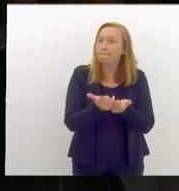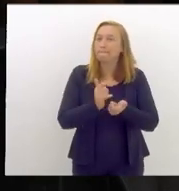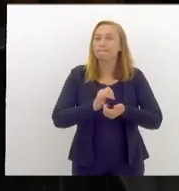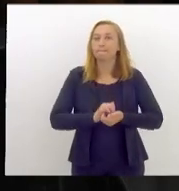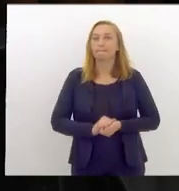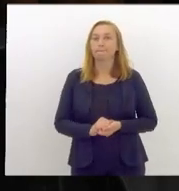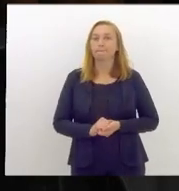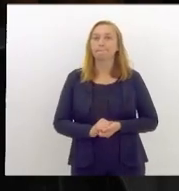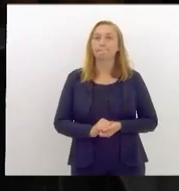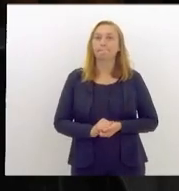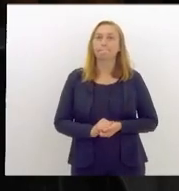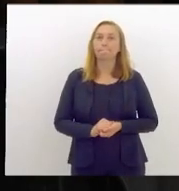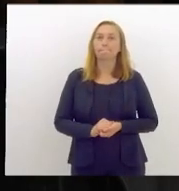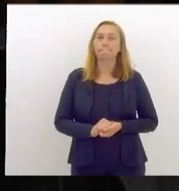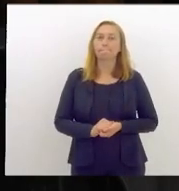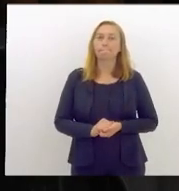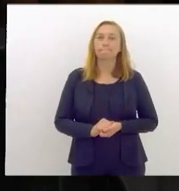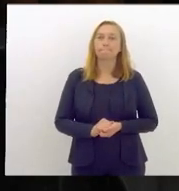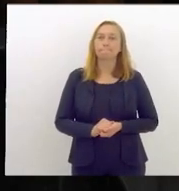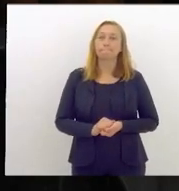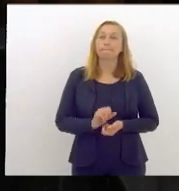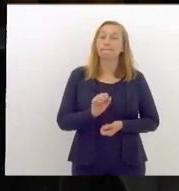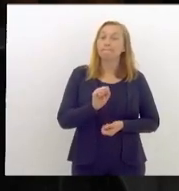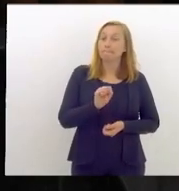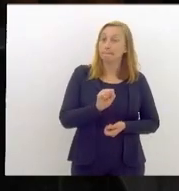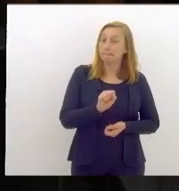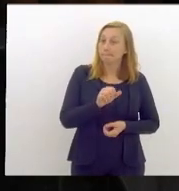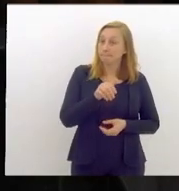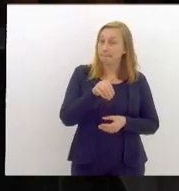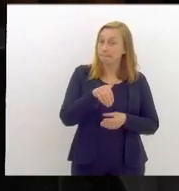com parecer favorável